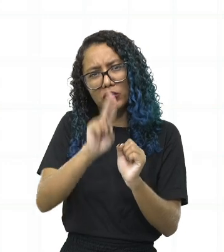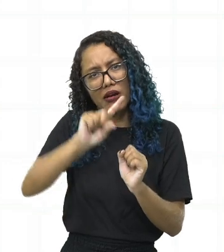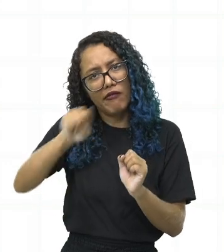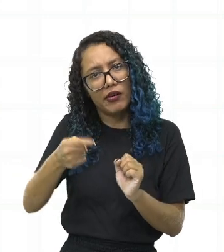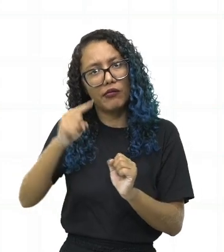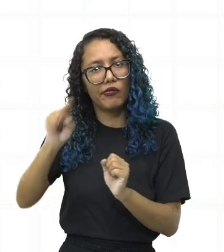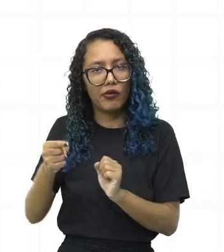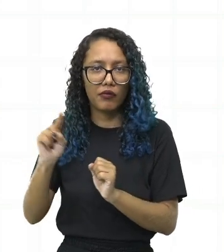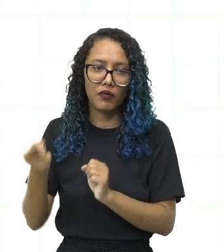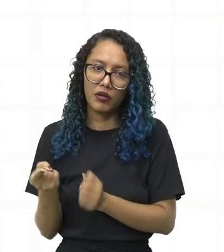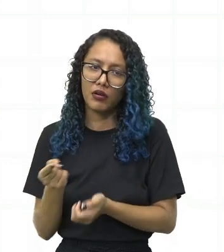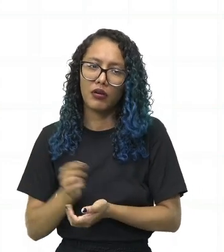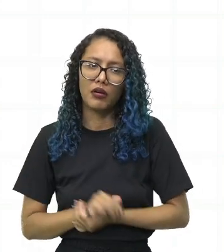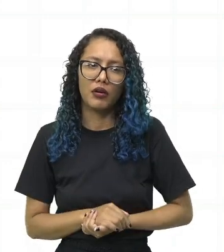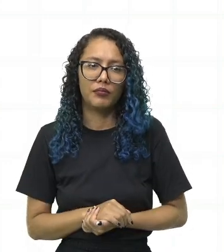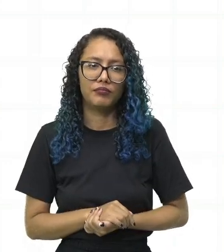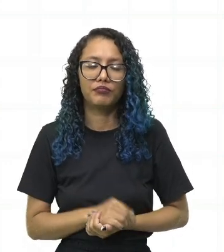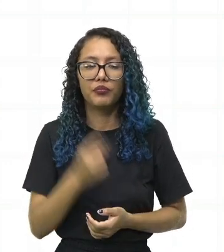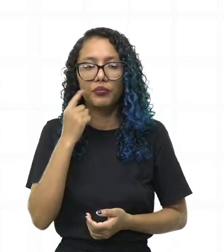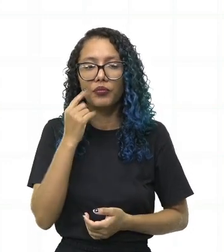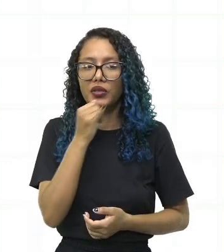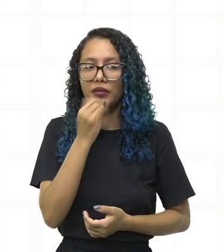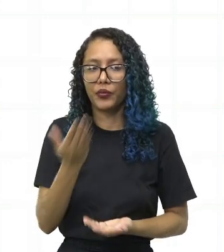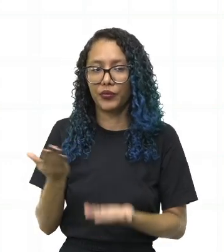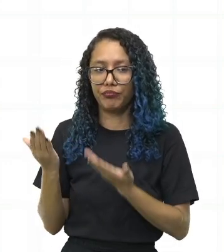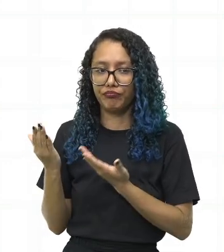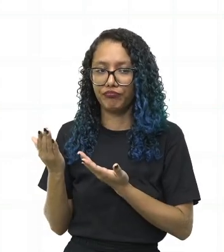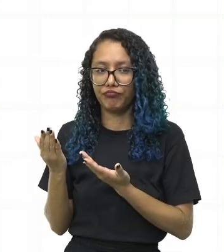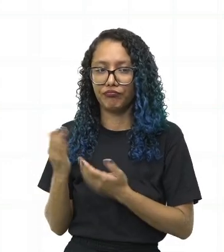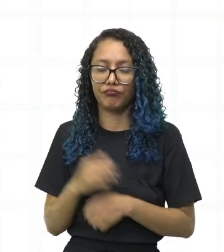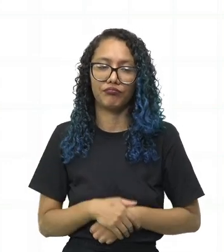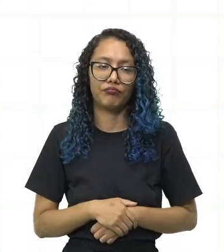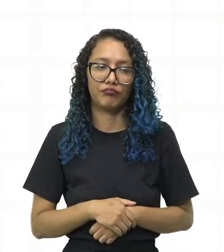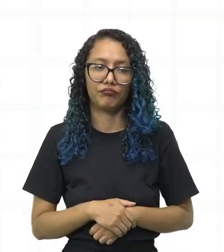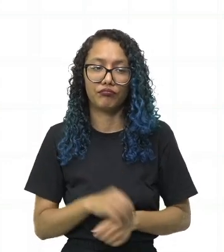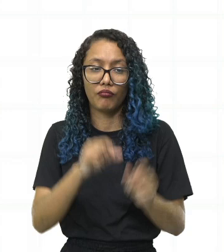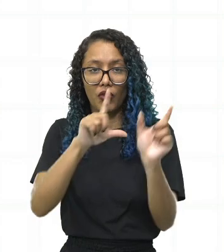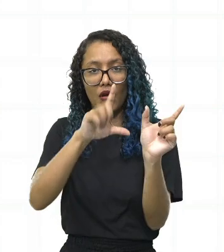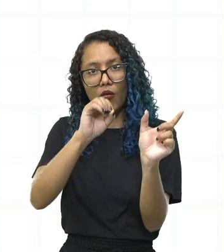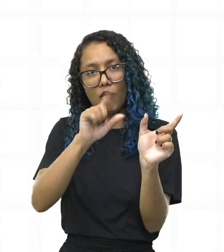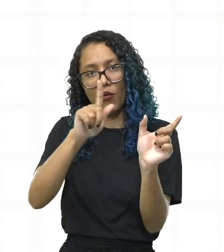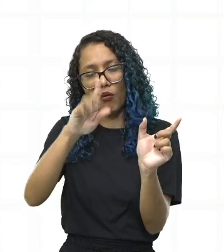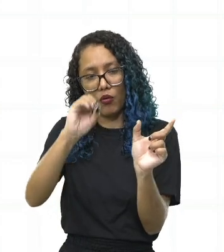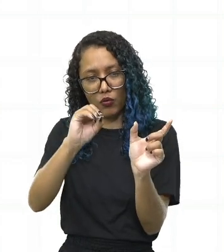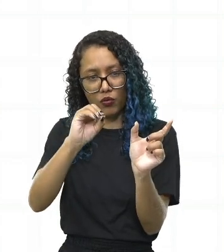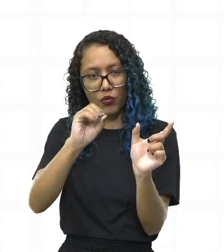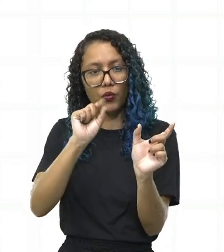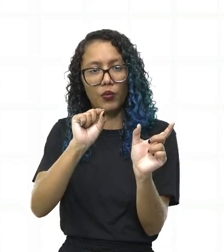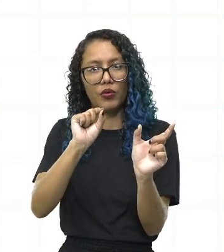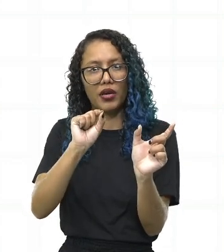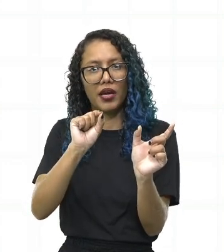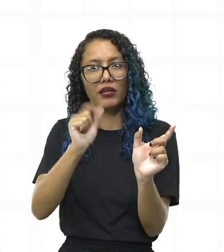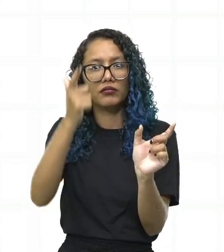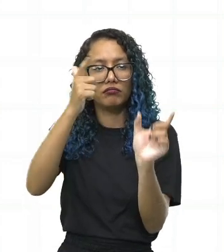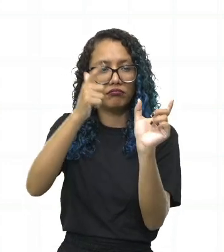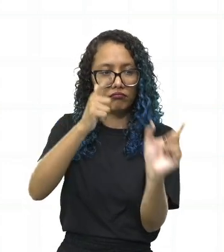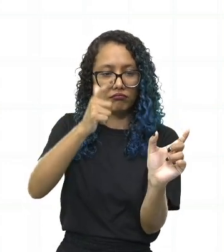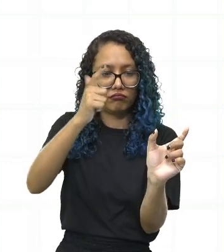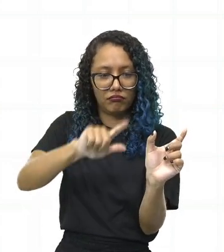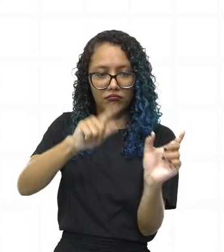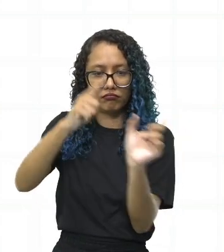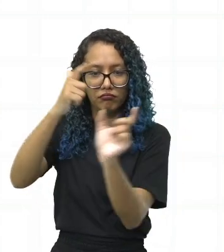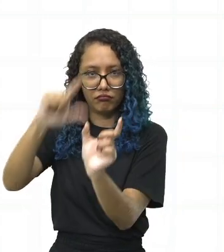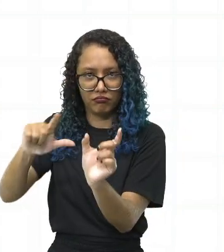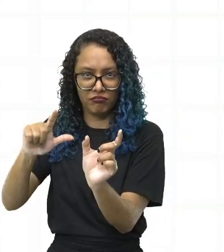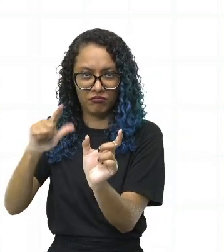só. Logo, logo, ele chega. Veja que logo a palavra está repetida.